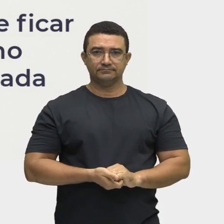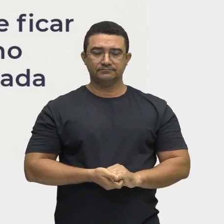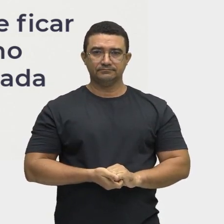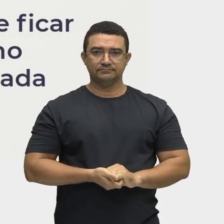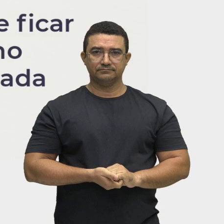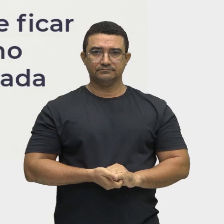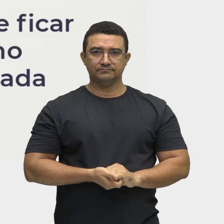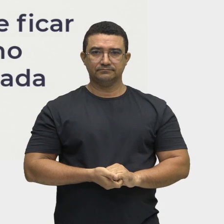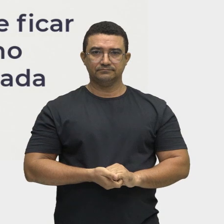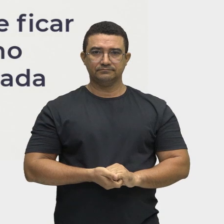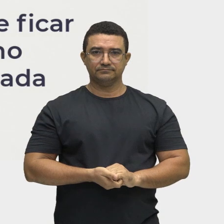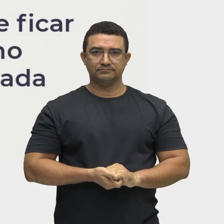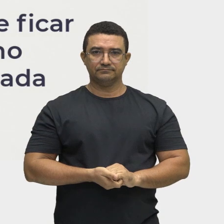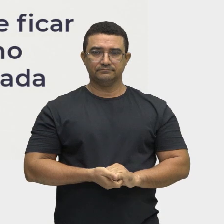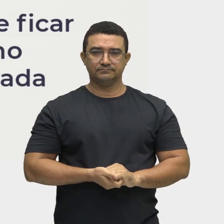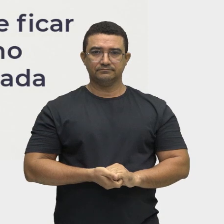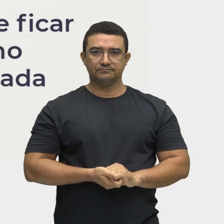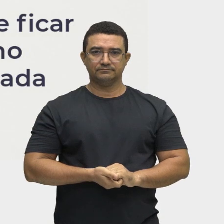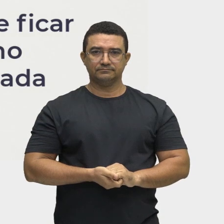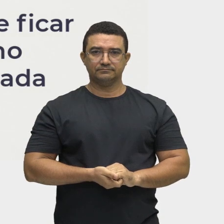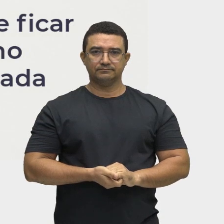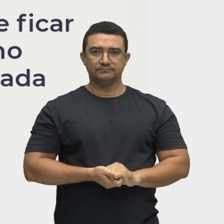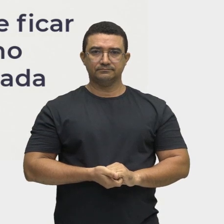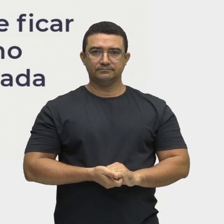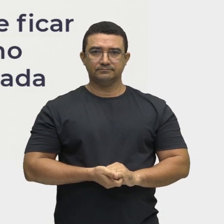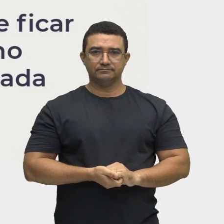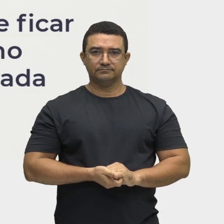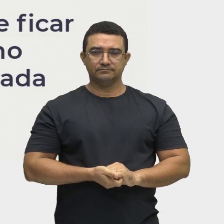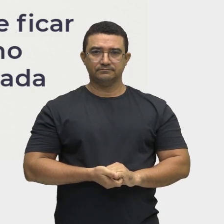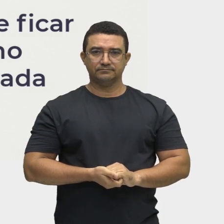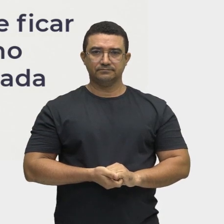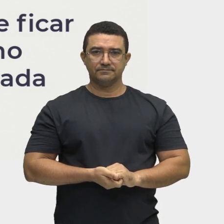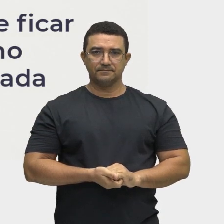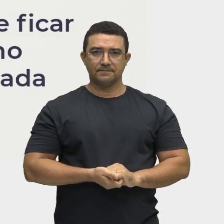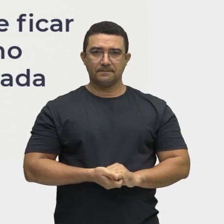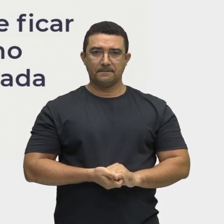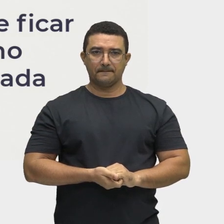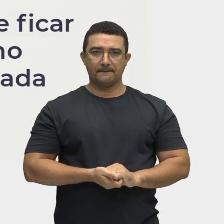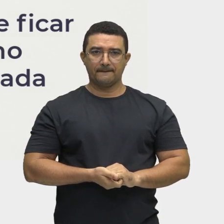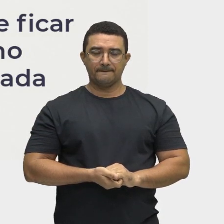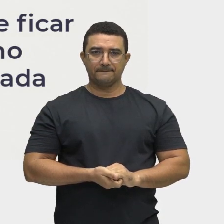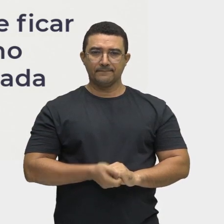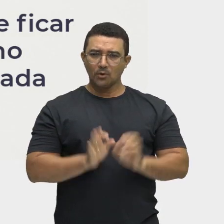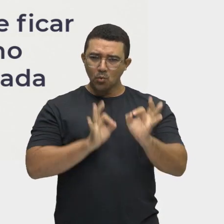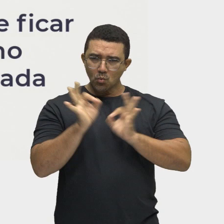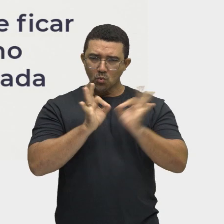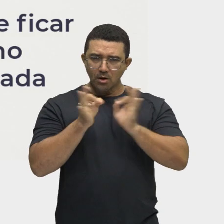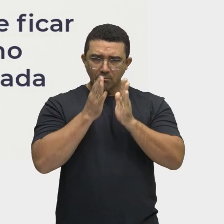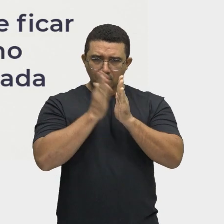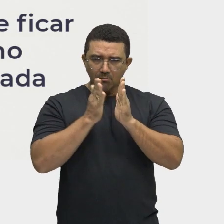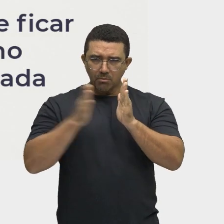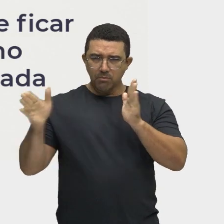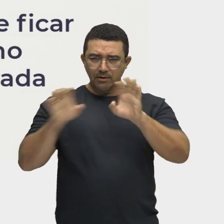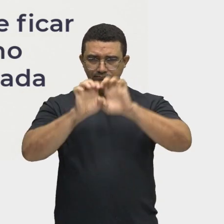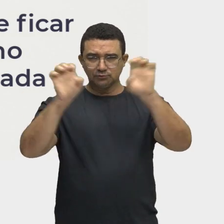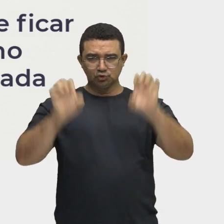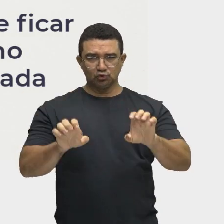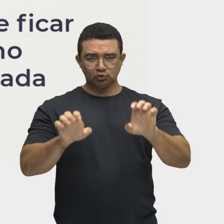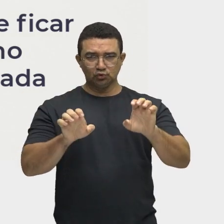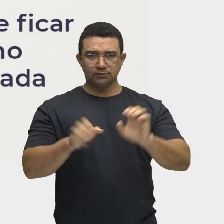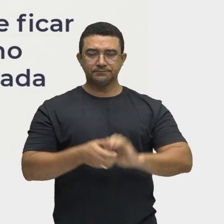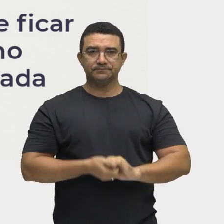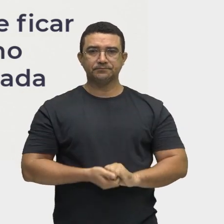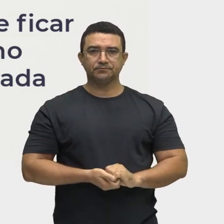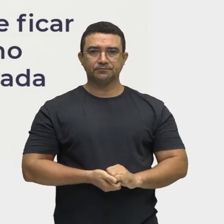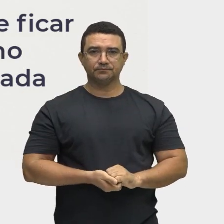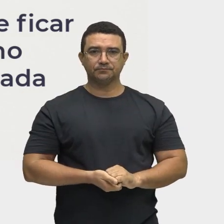where, seguido do auxiliar do, sujeito you e o verbo live. Where do you live?